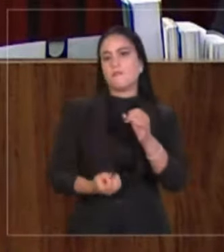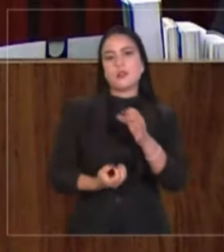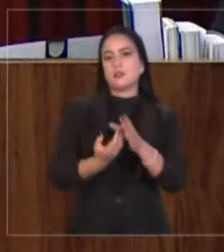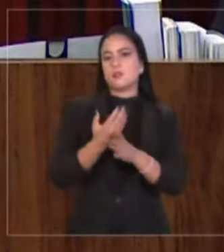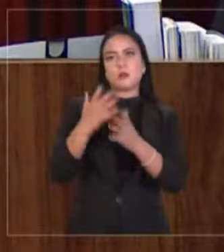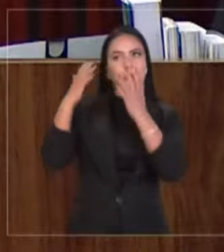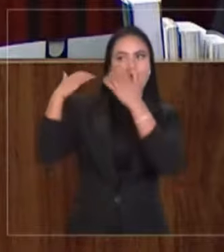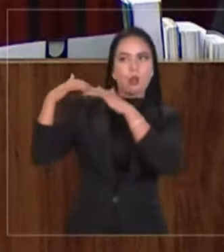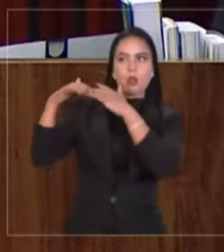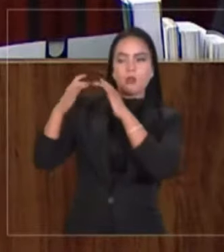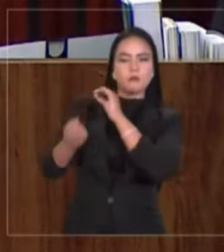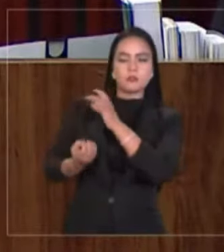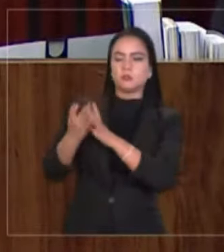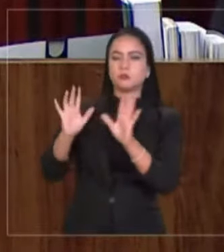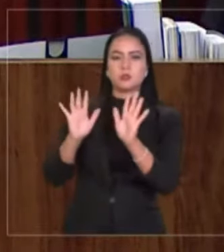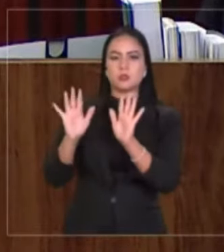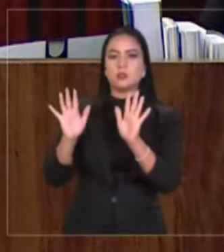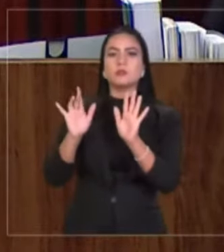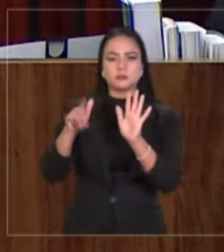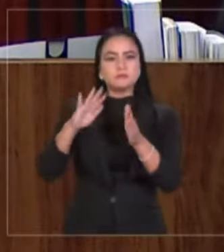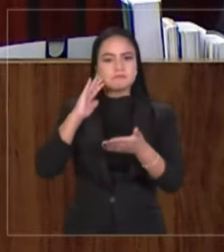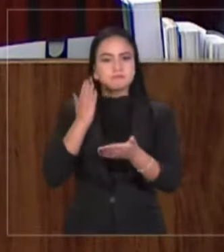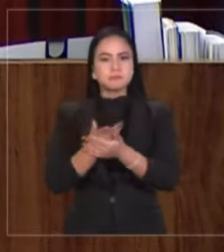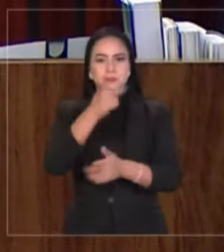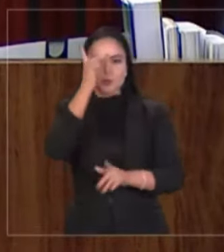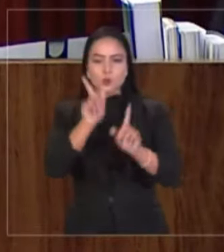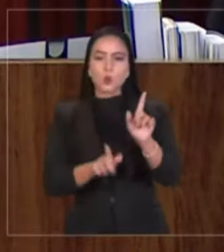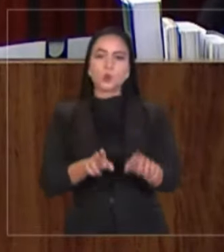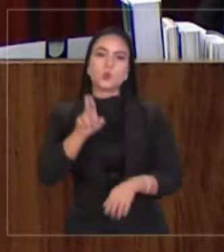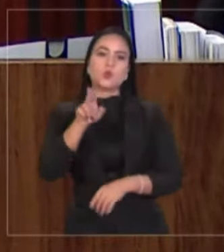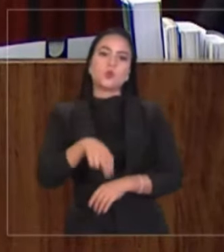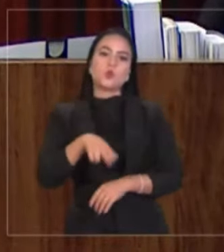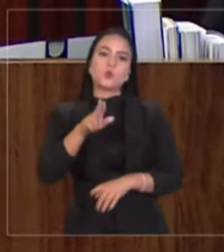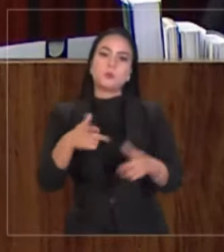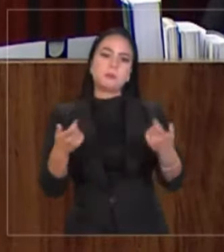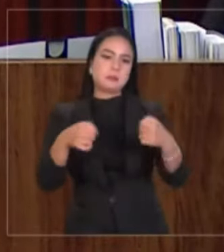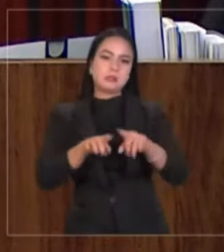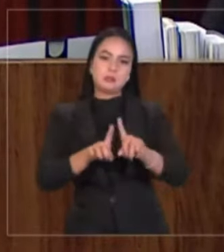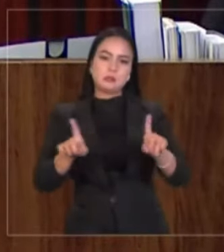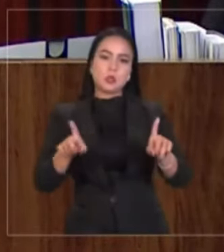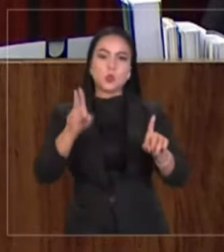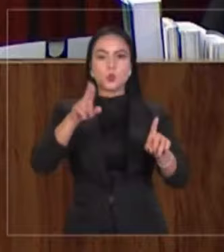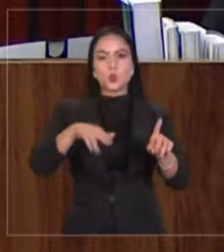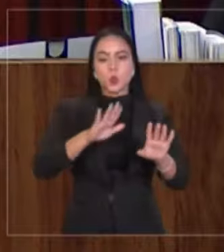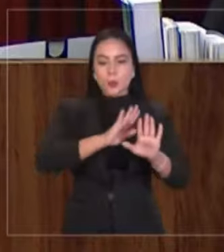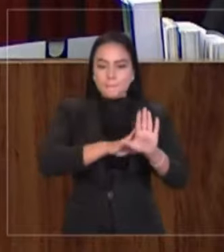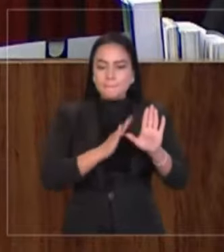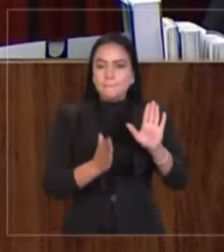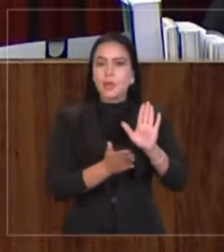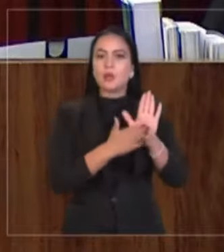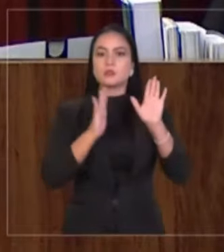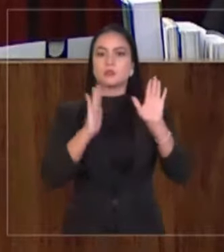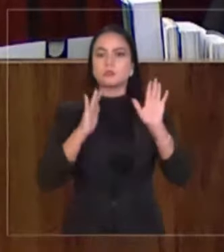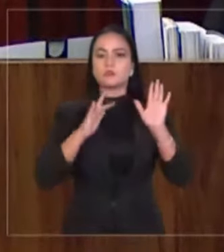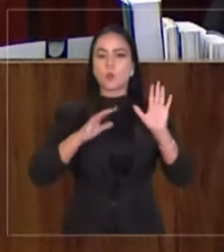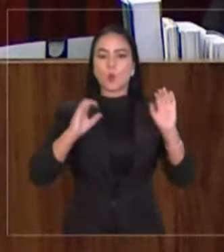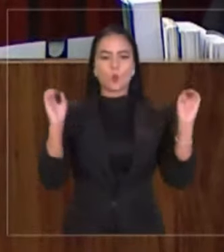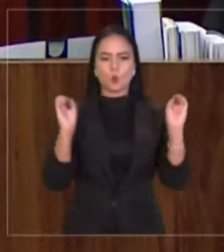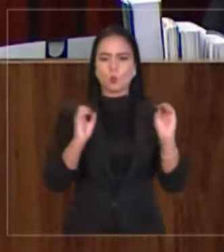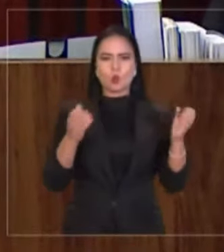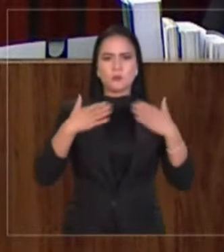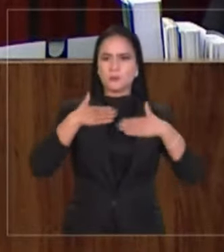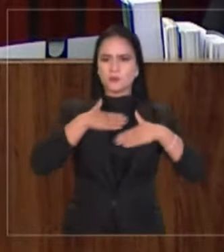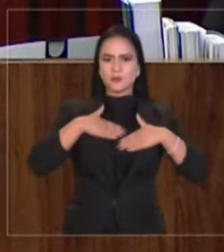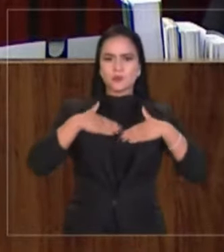dele e acreditem aqueles que nunca precisaram disso nunca foram ameaçados ninguém gosta de andar com